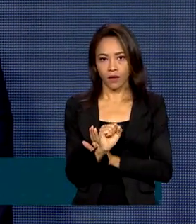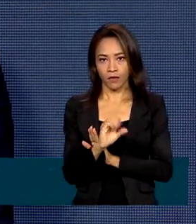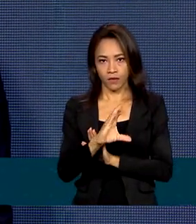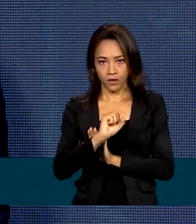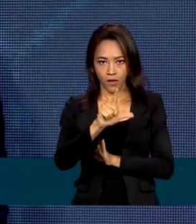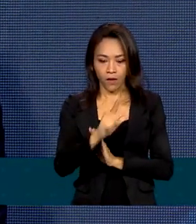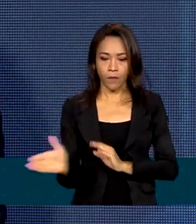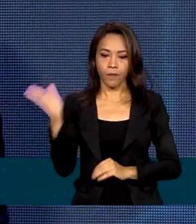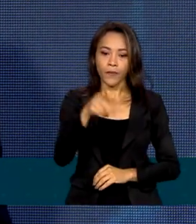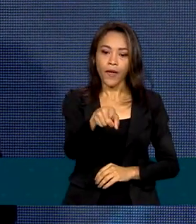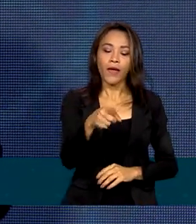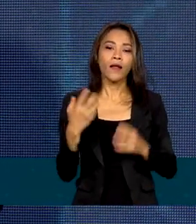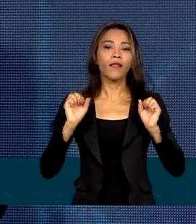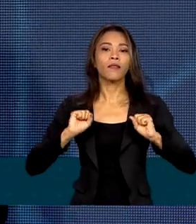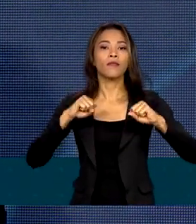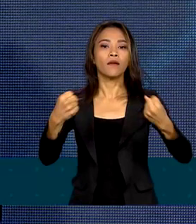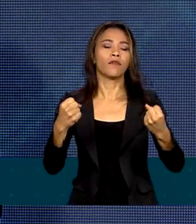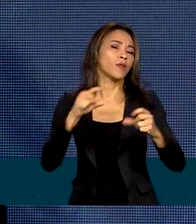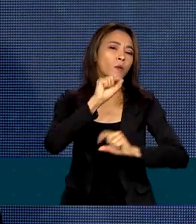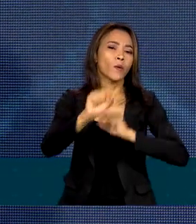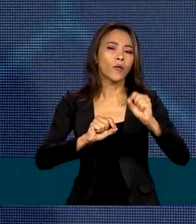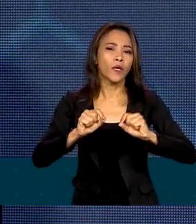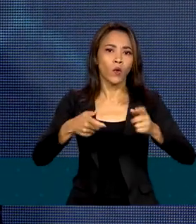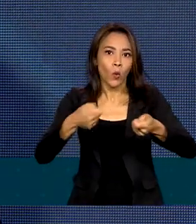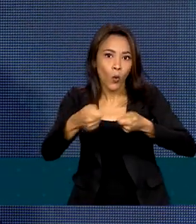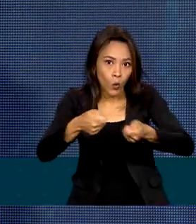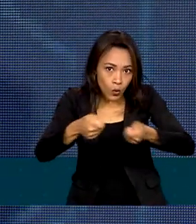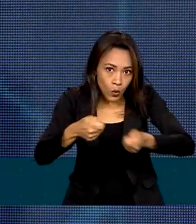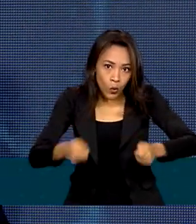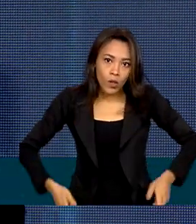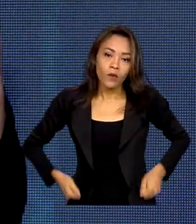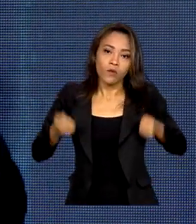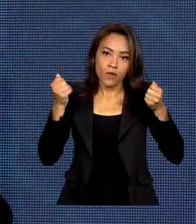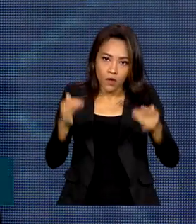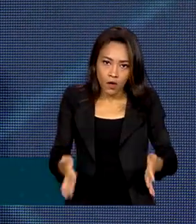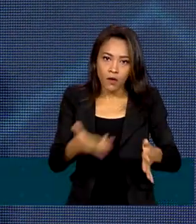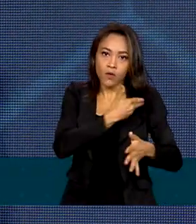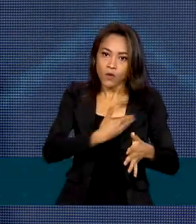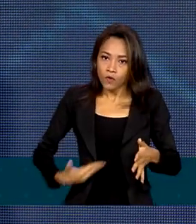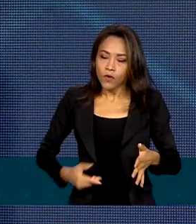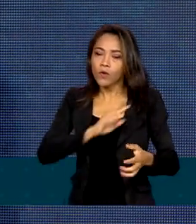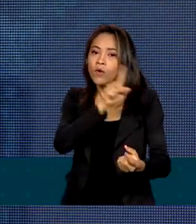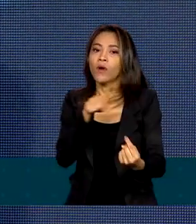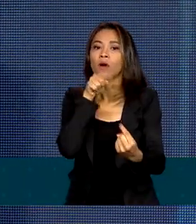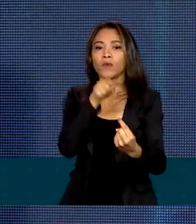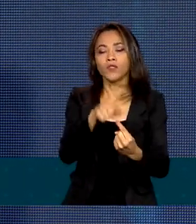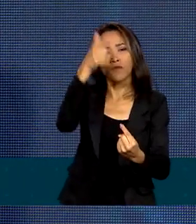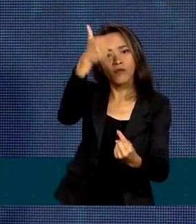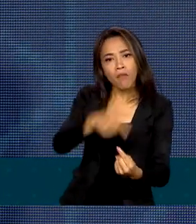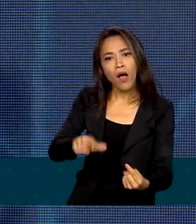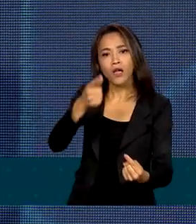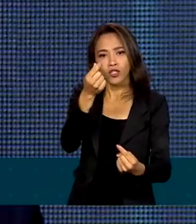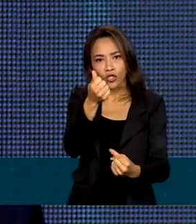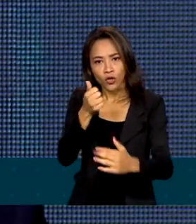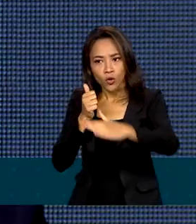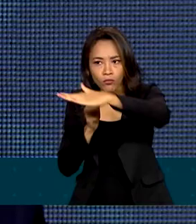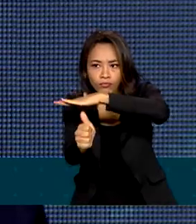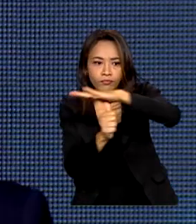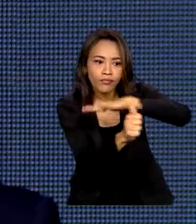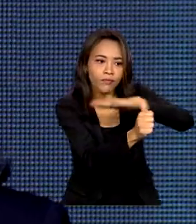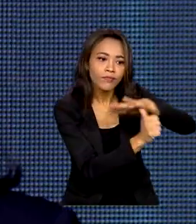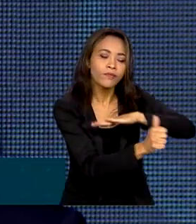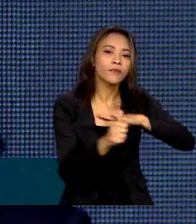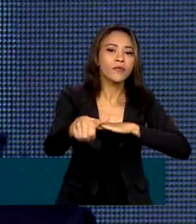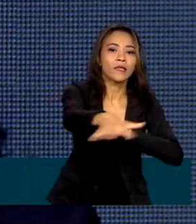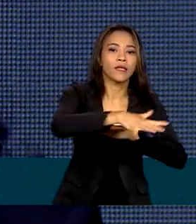nesta quinta-feira o equilíbrio nas contas do governo para facilitar mais investimentos em políticas públicas.